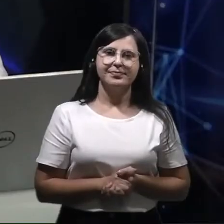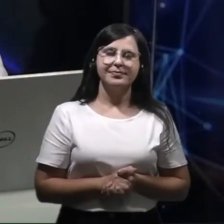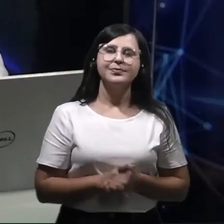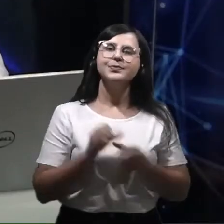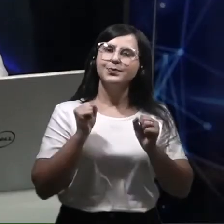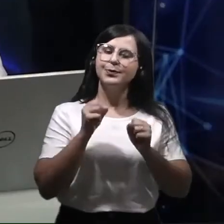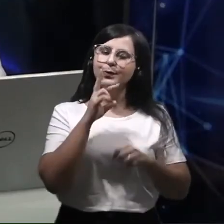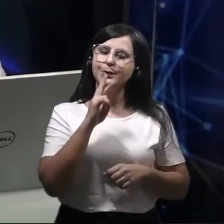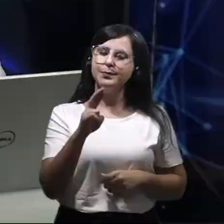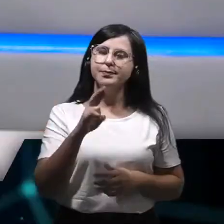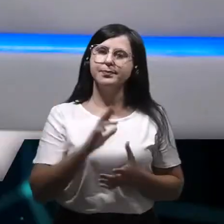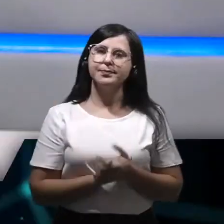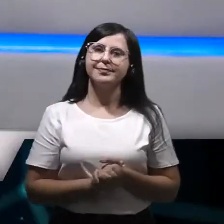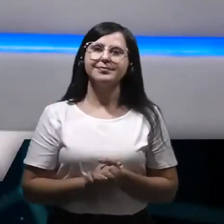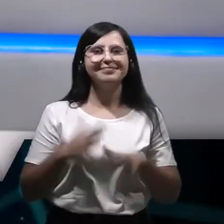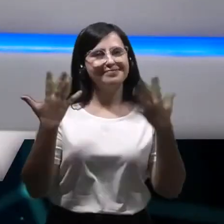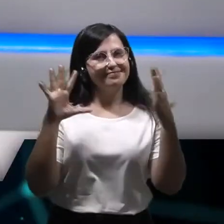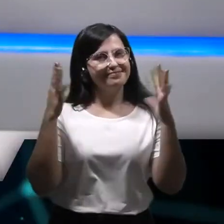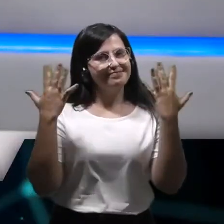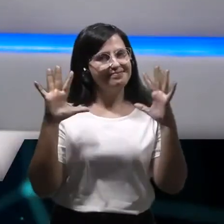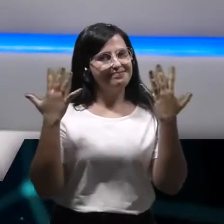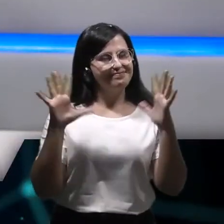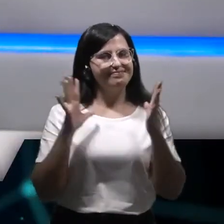1 minuto para a réplica. Parabéns, Marcel.